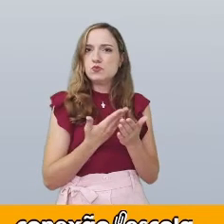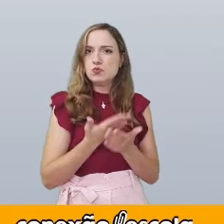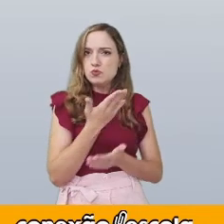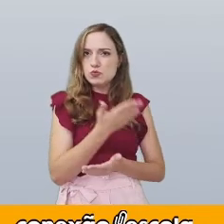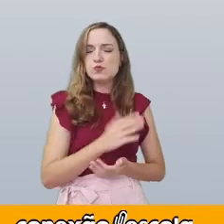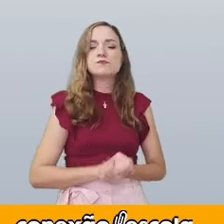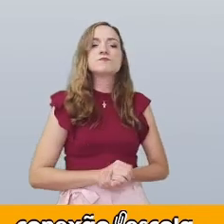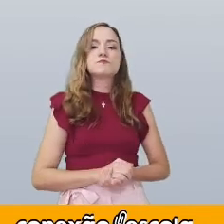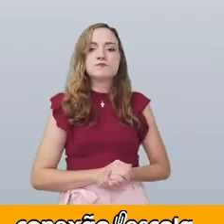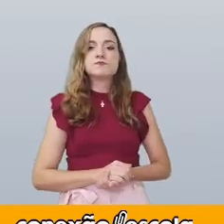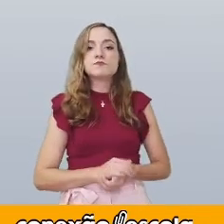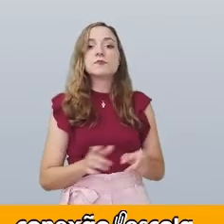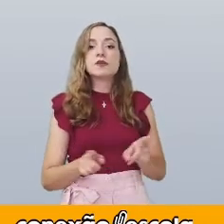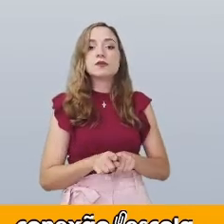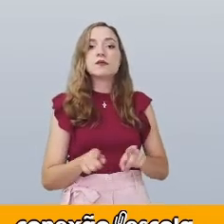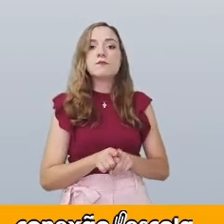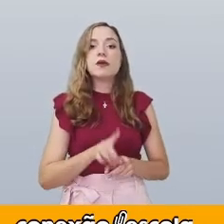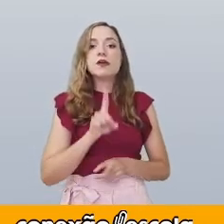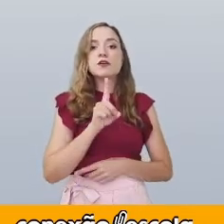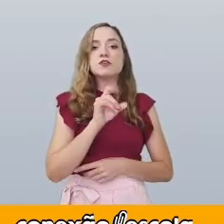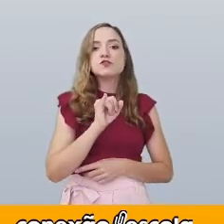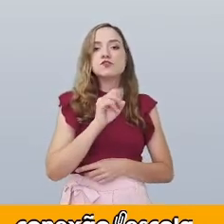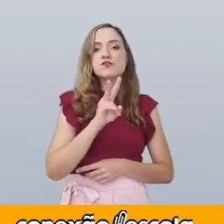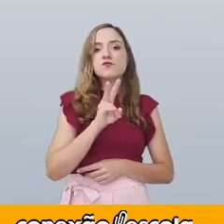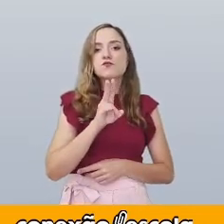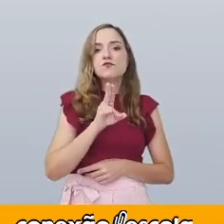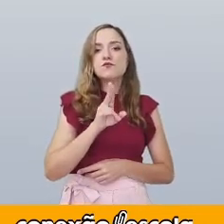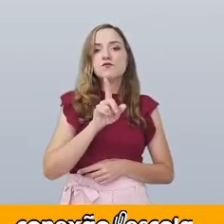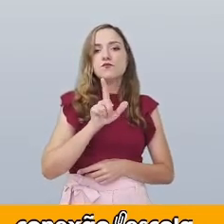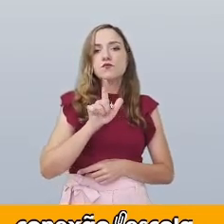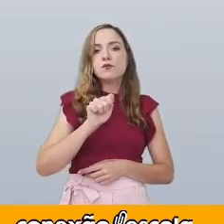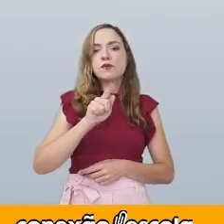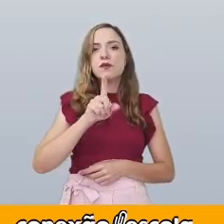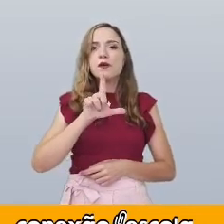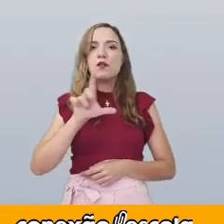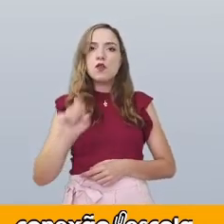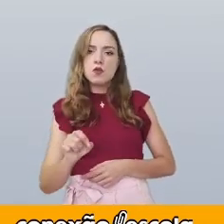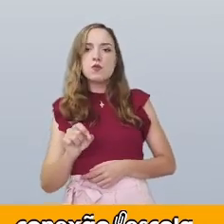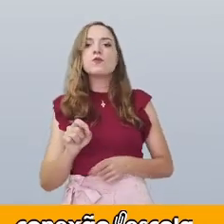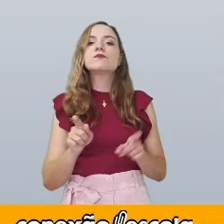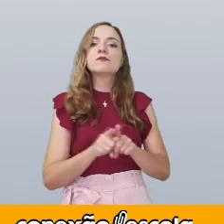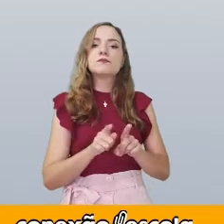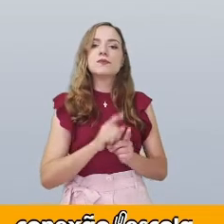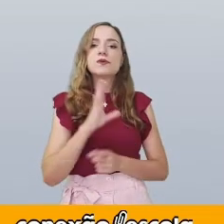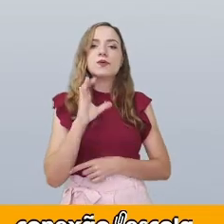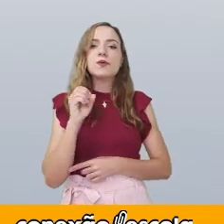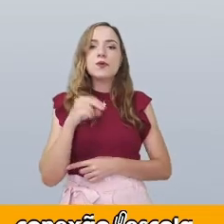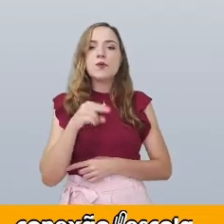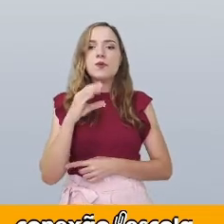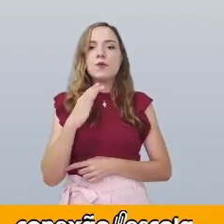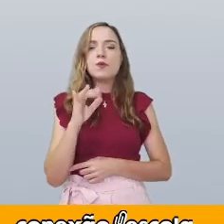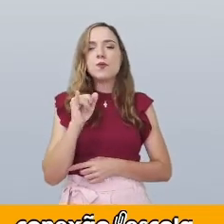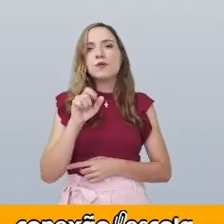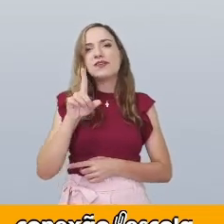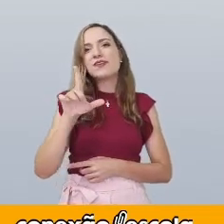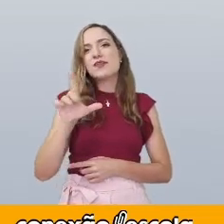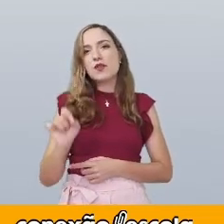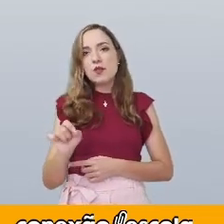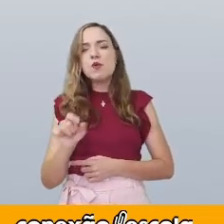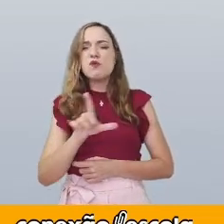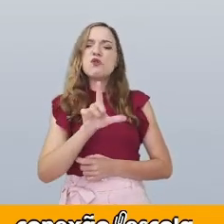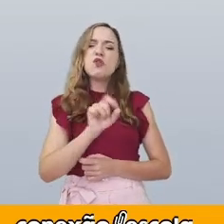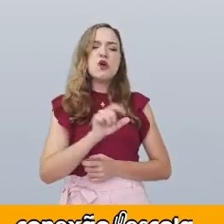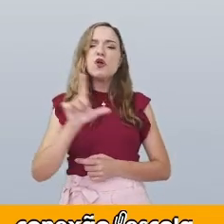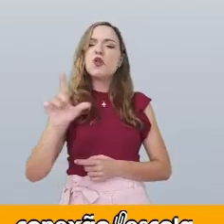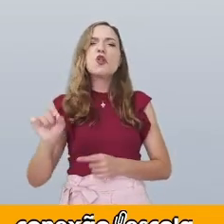observem aí as palavras divulgá-lo, concluí-lo. Então, o lo, associado a esses dois